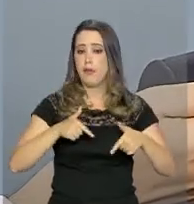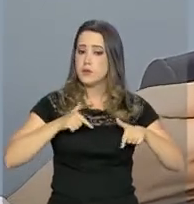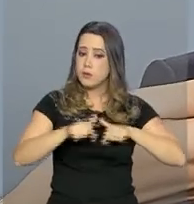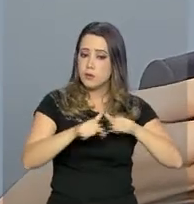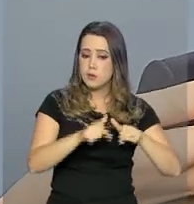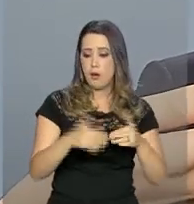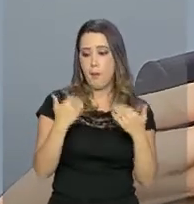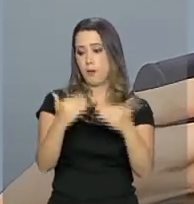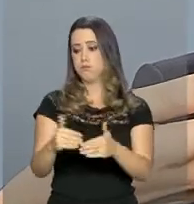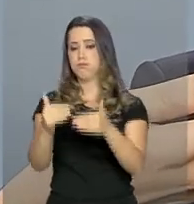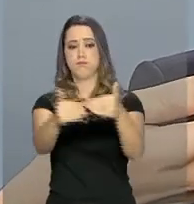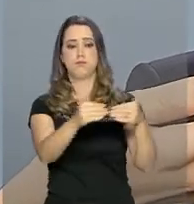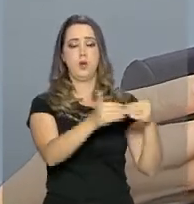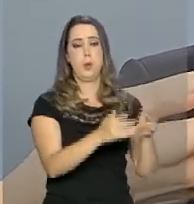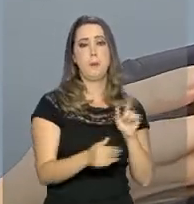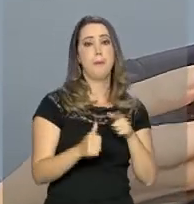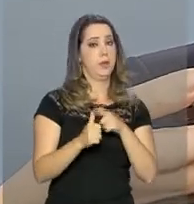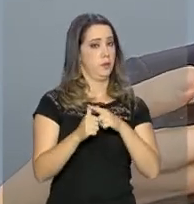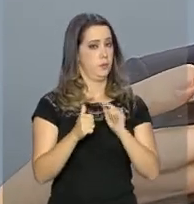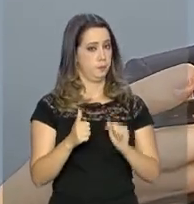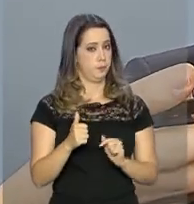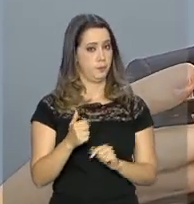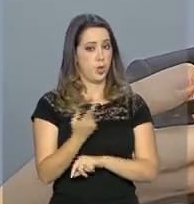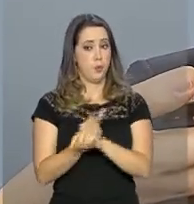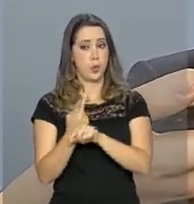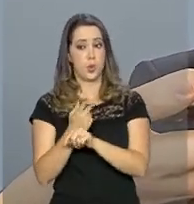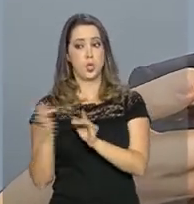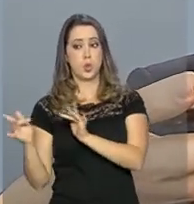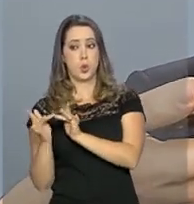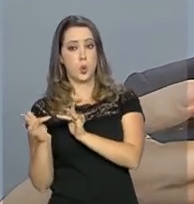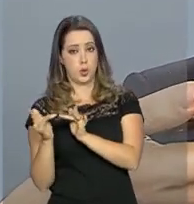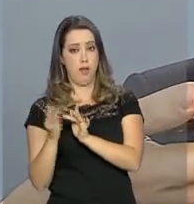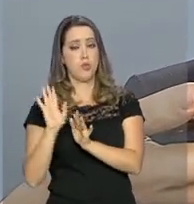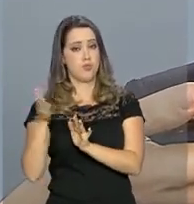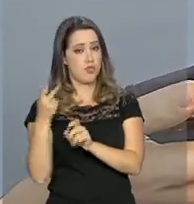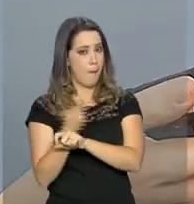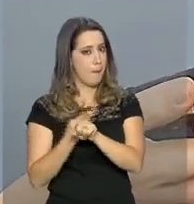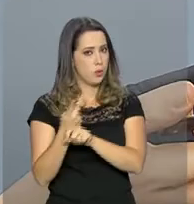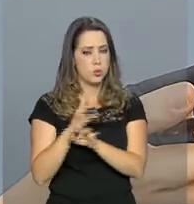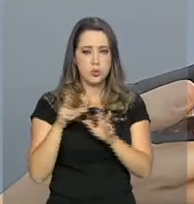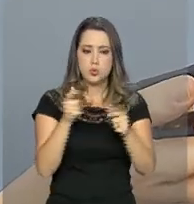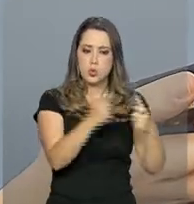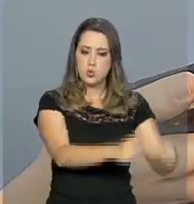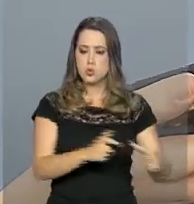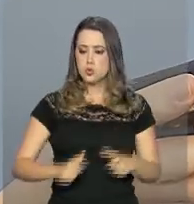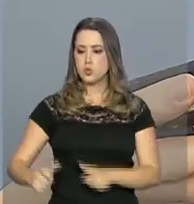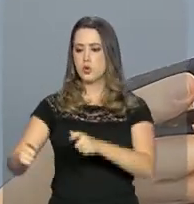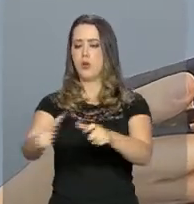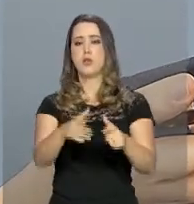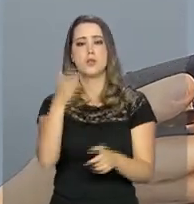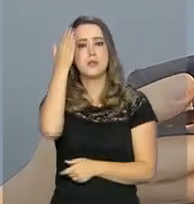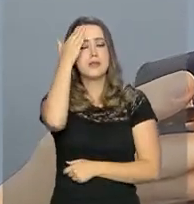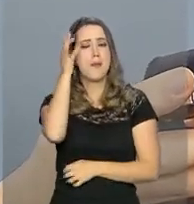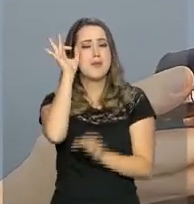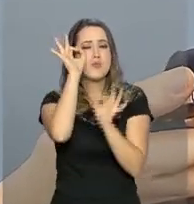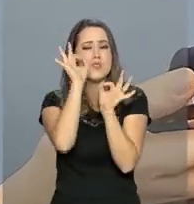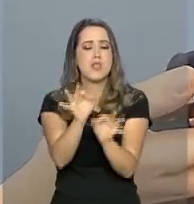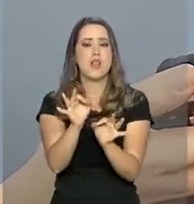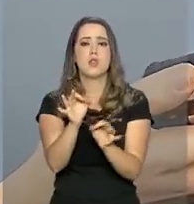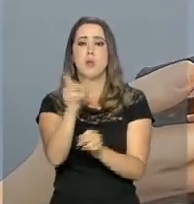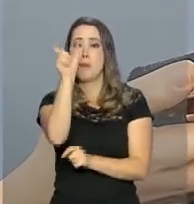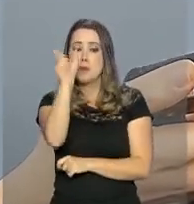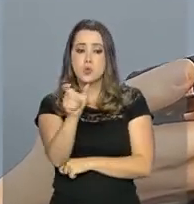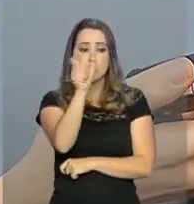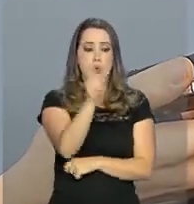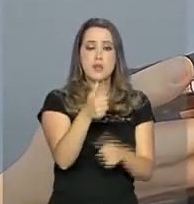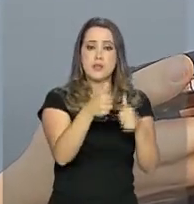de várias frentes. Nós estamos, em primeiro lugar, buscando contato, já temos o contato em todos os abrigos. Nós sabemos exatamente quem está